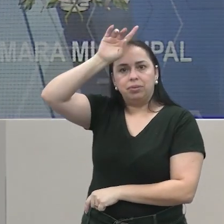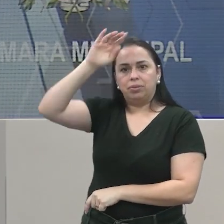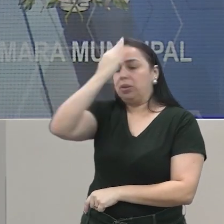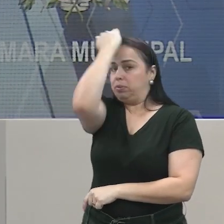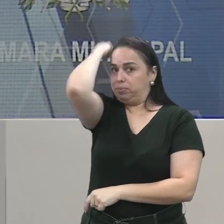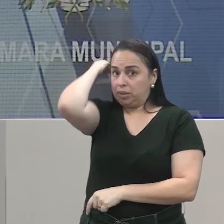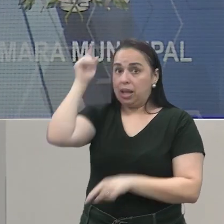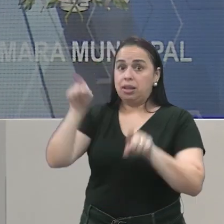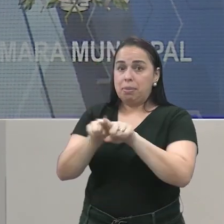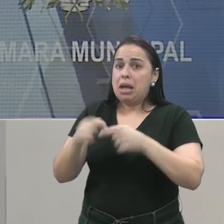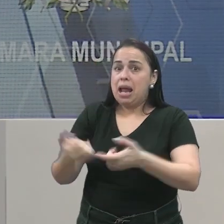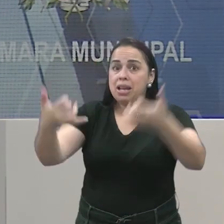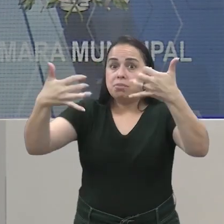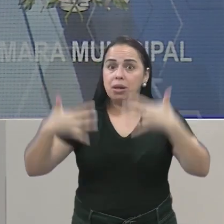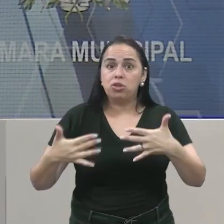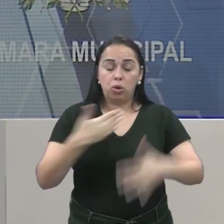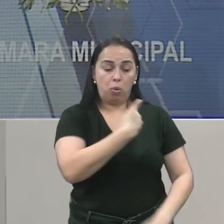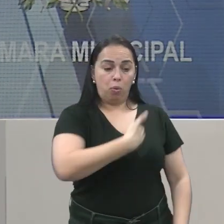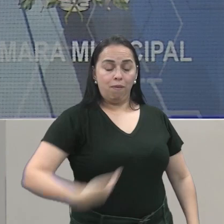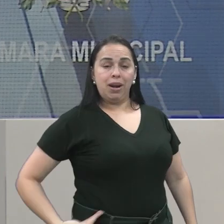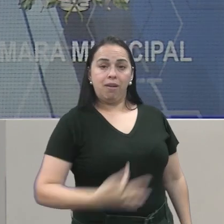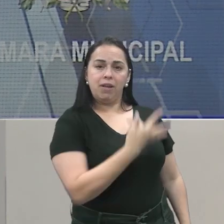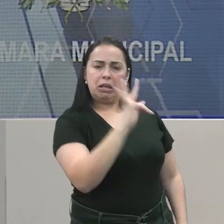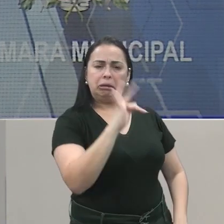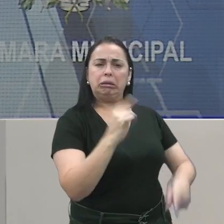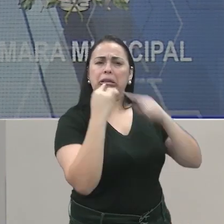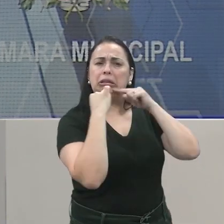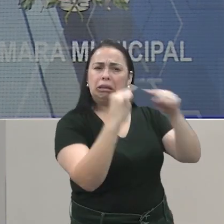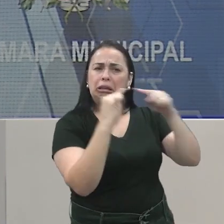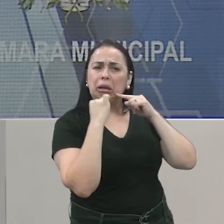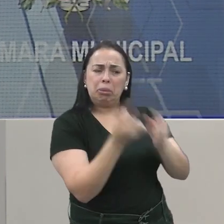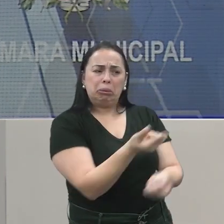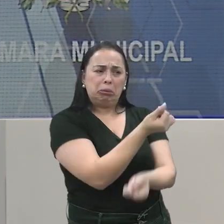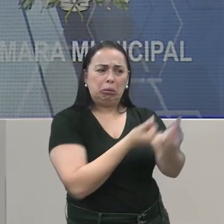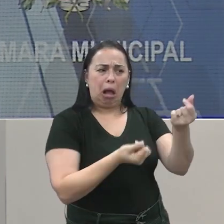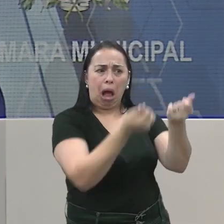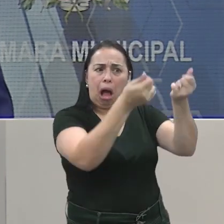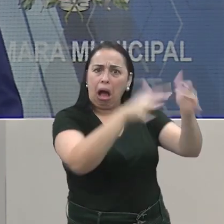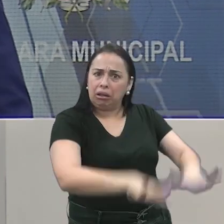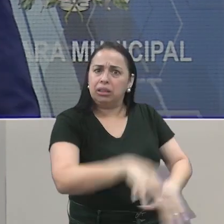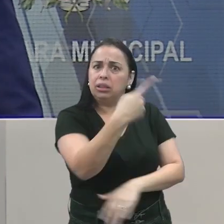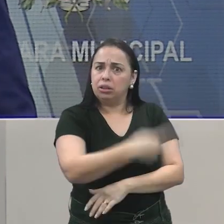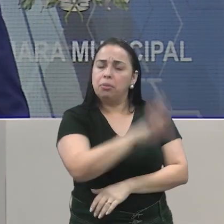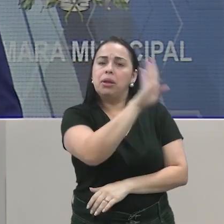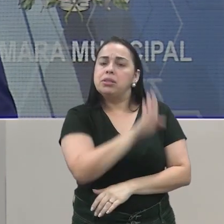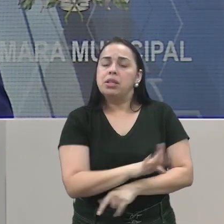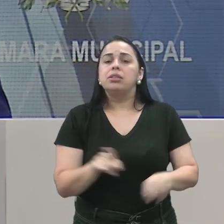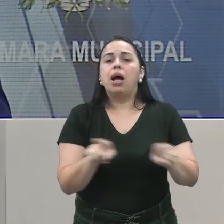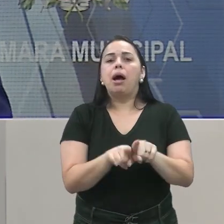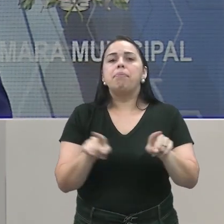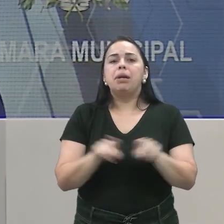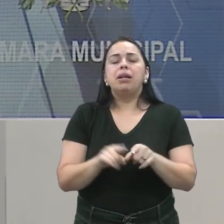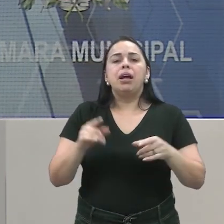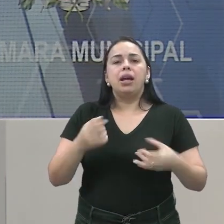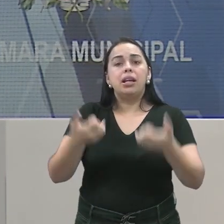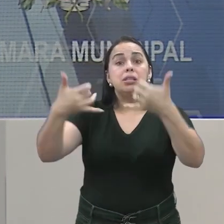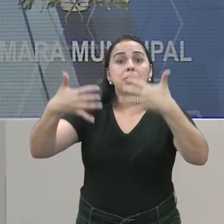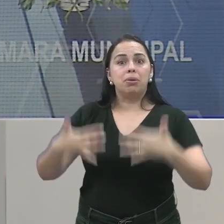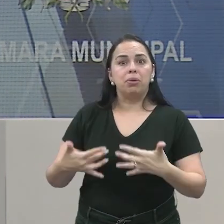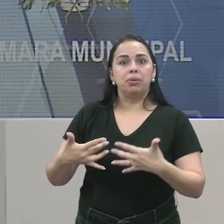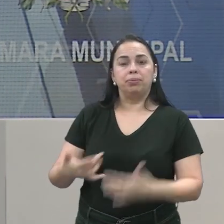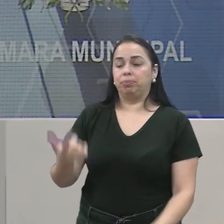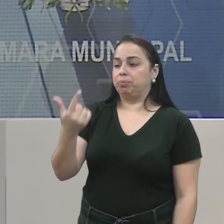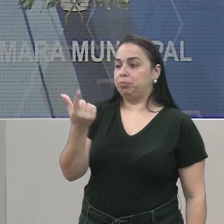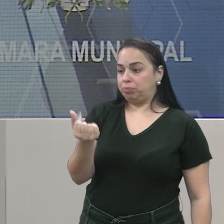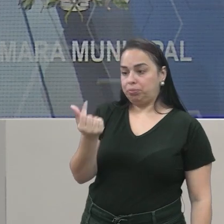fez apontamentos sobre o governo federal e criticou a situação econômica no país. O parlamentar também comentou sobre o reajuste